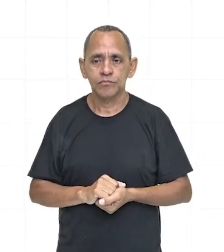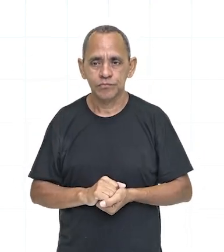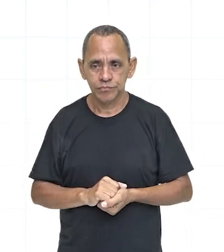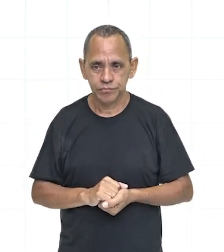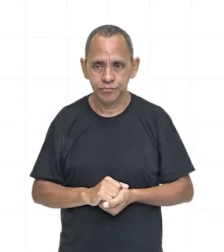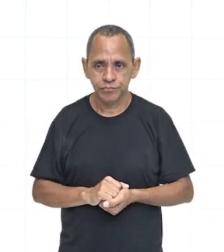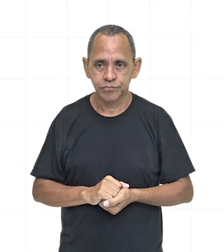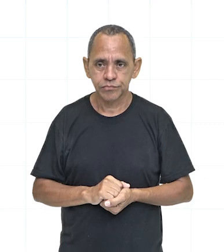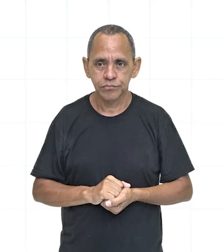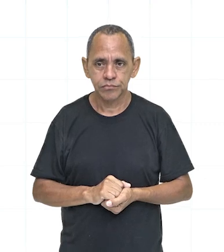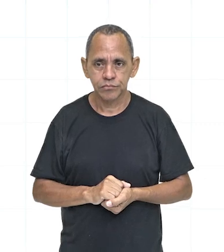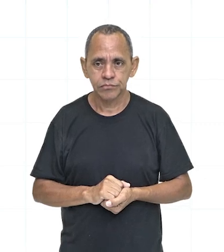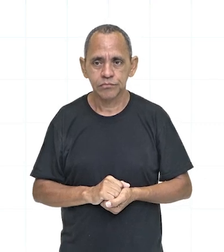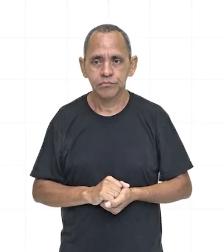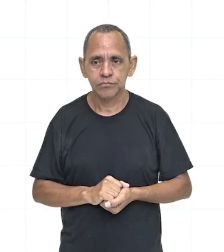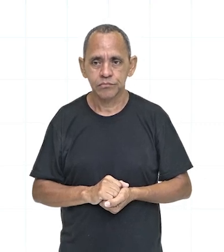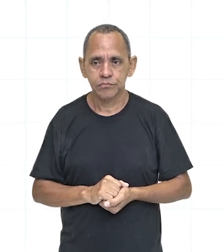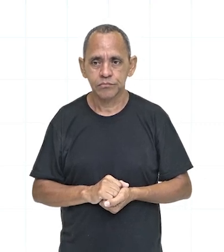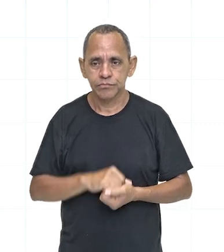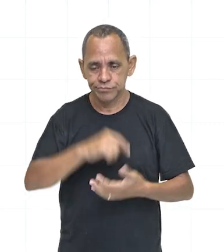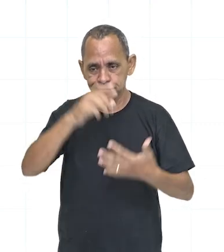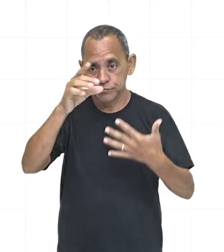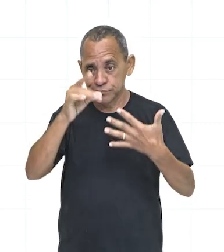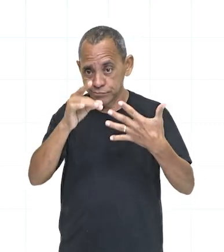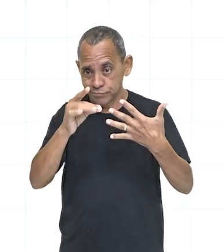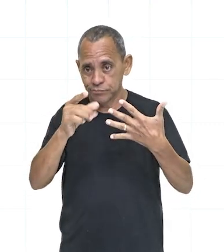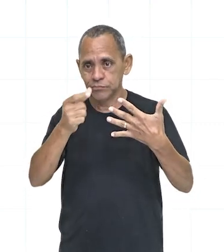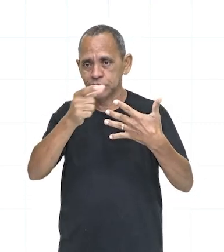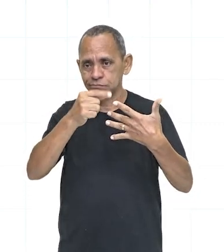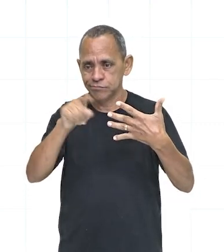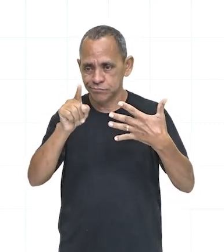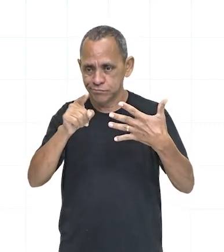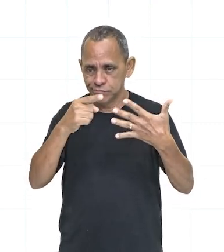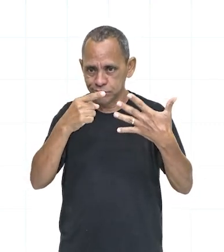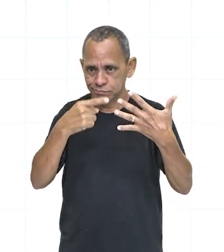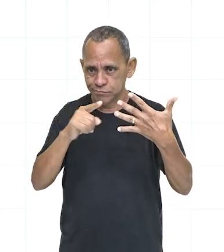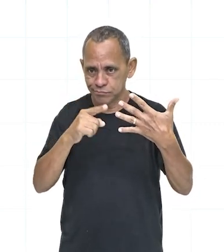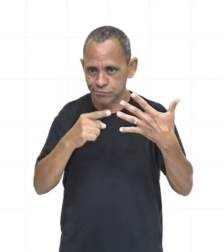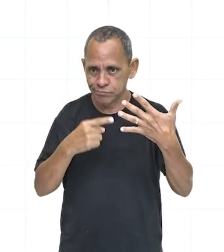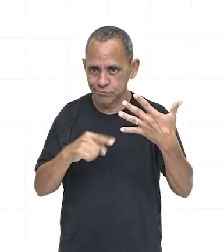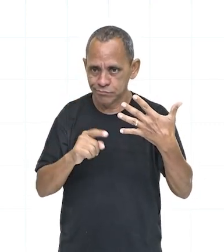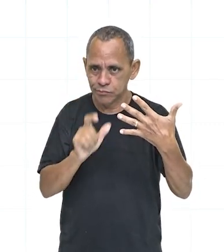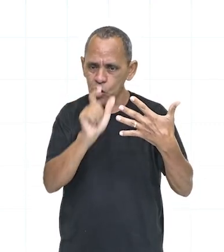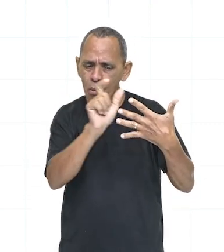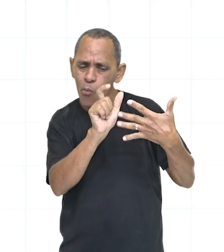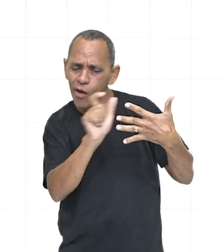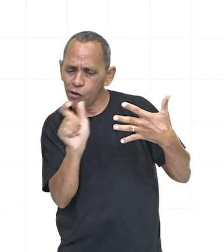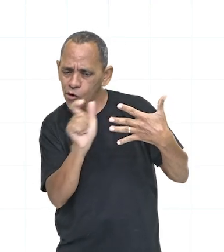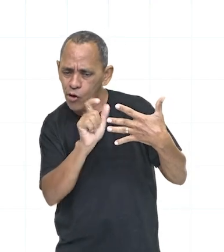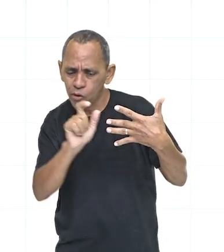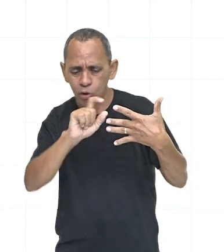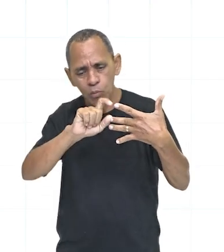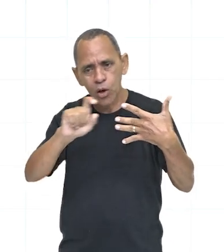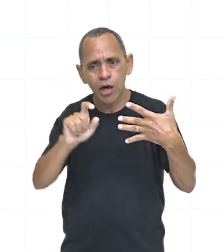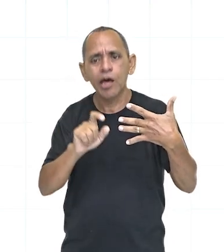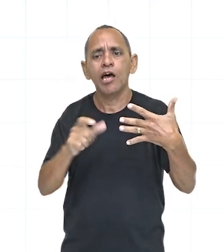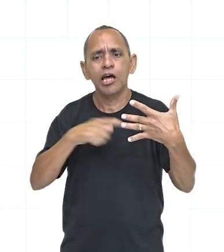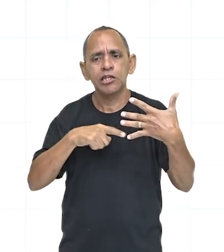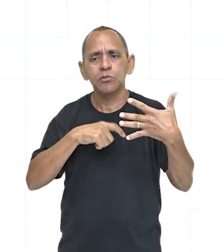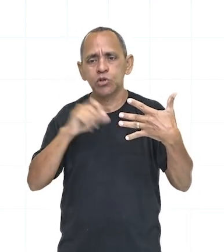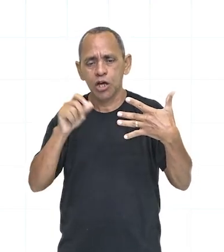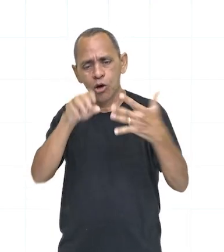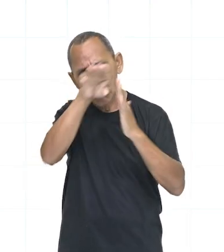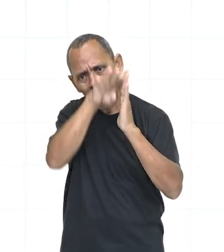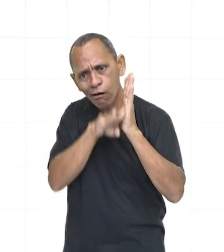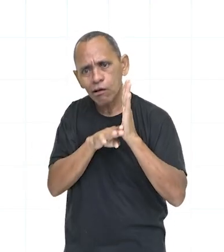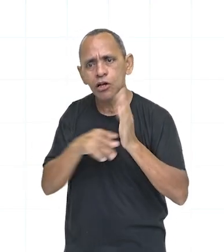passed, left, arrived, saved, bought, watered and grew. Nós temos então essa